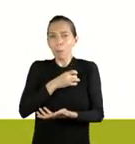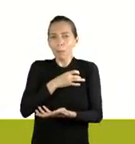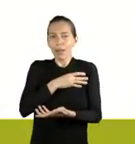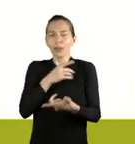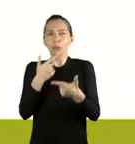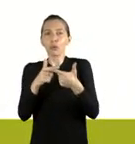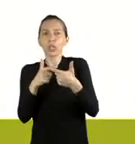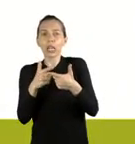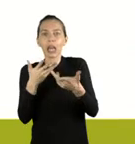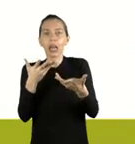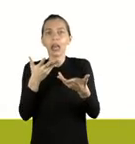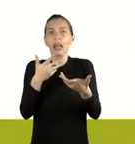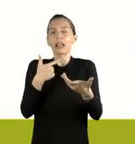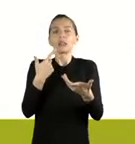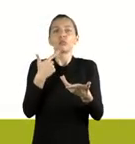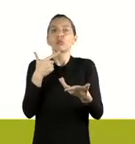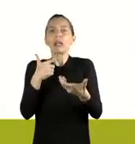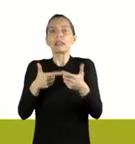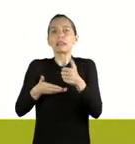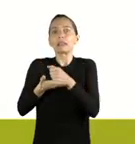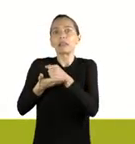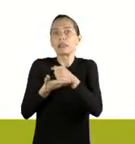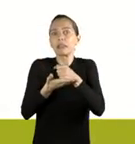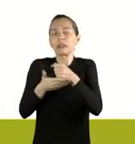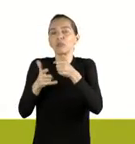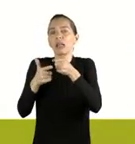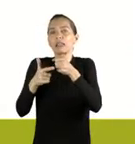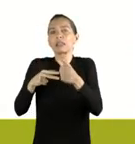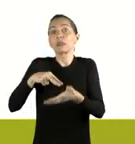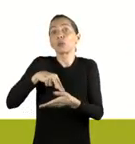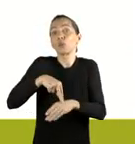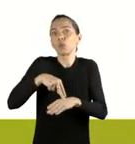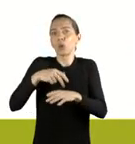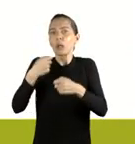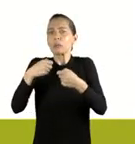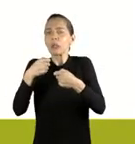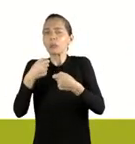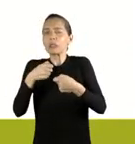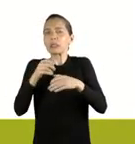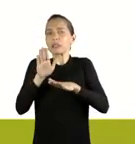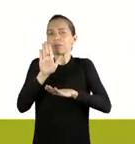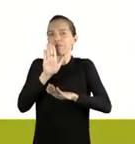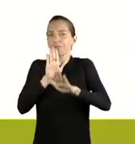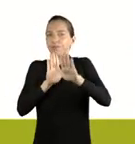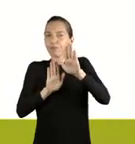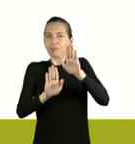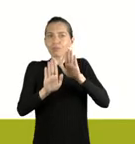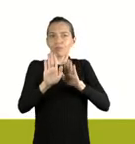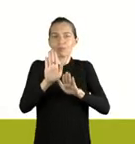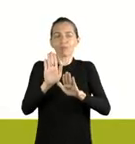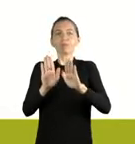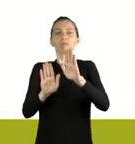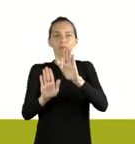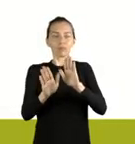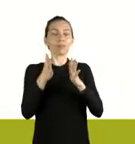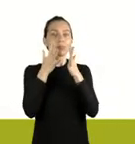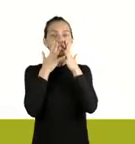gente prefere coisas mais conservadoras. Então, esse gráfico mostra, né, que a gente começa a fazer